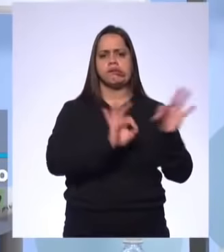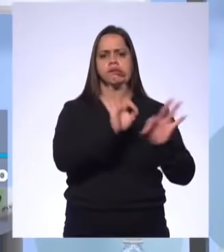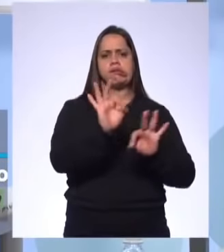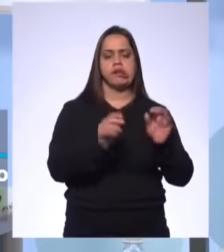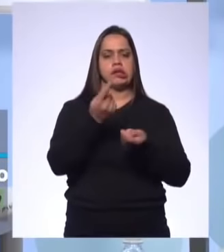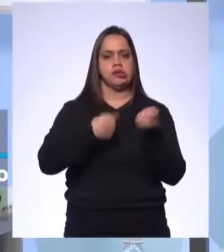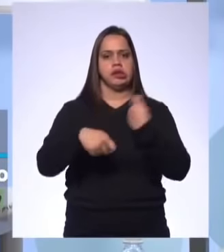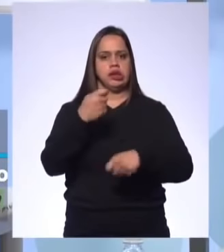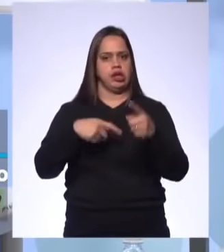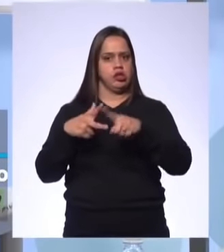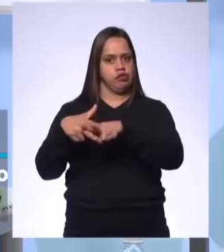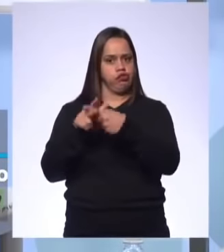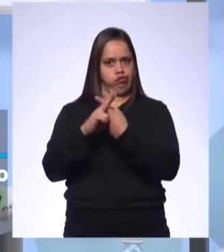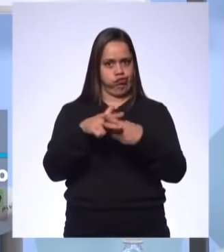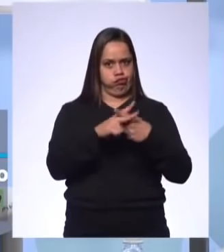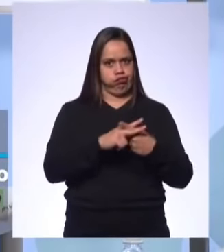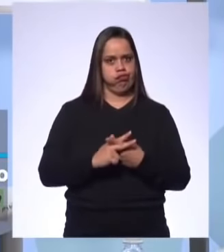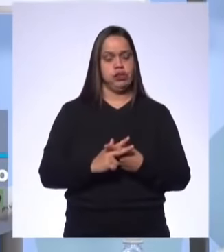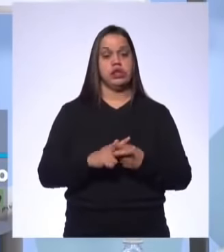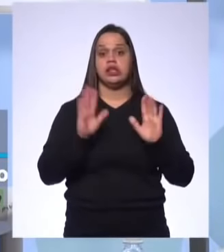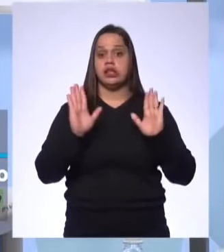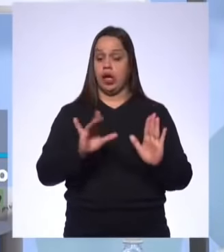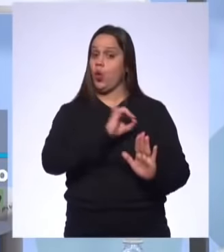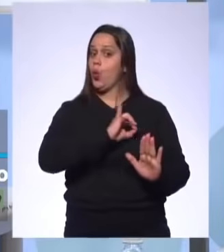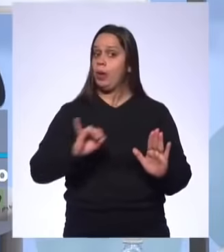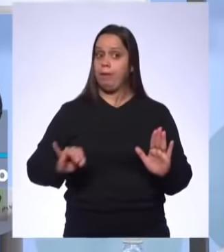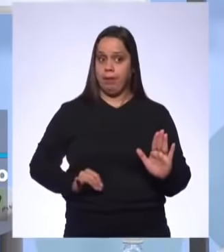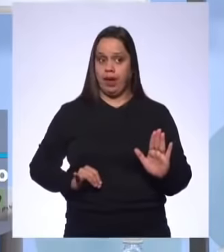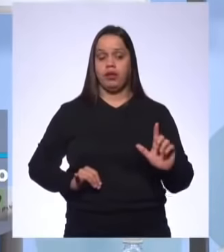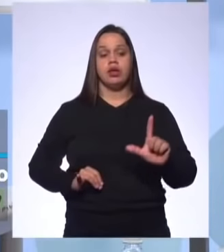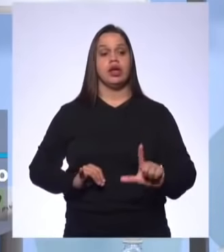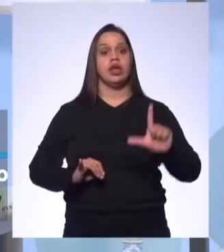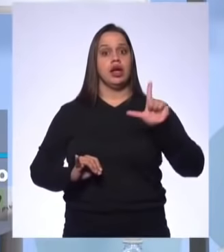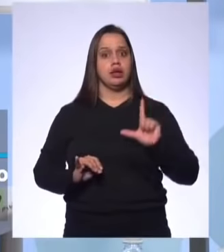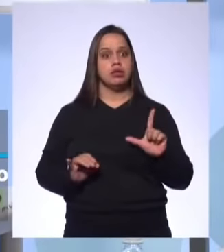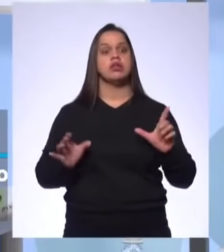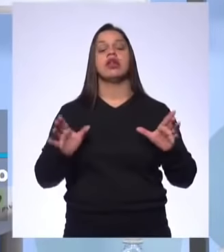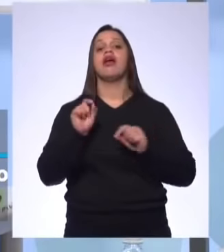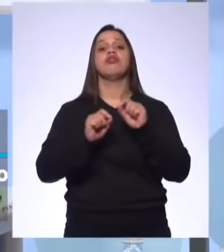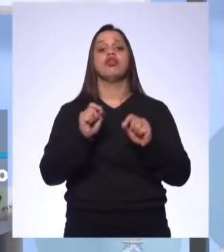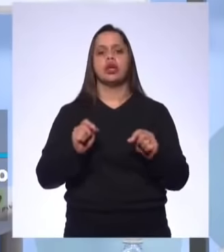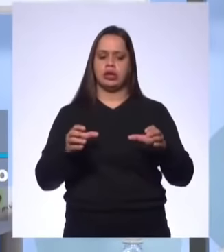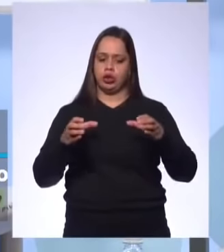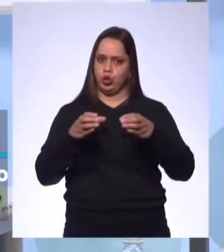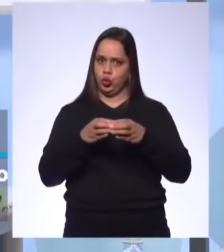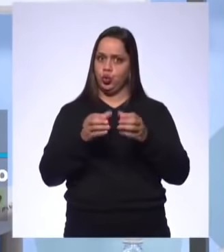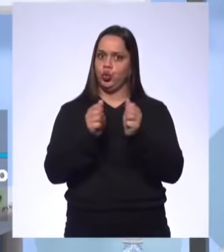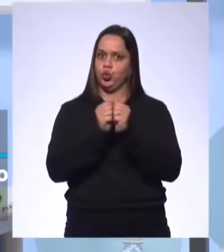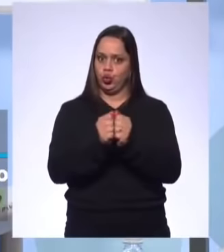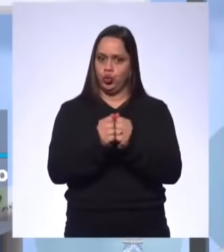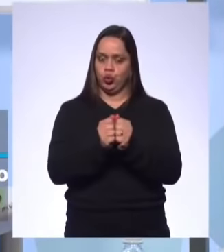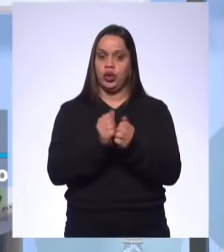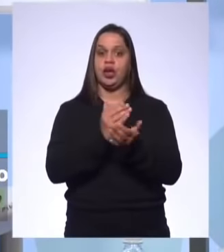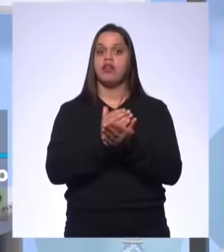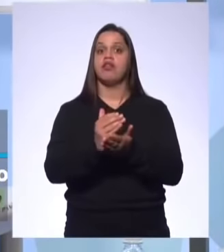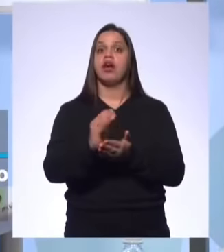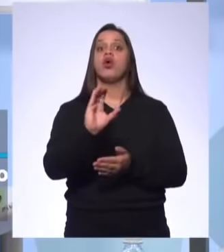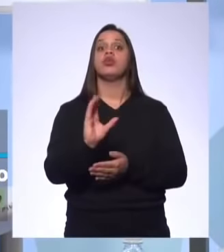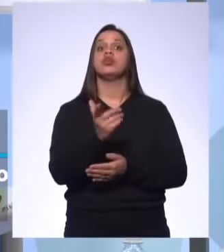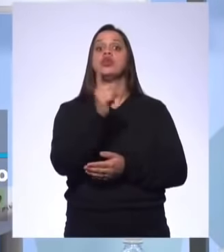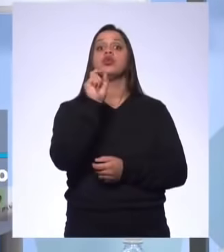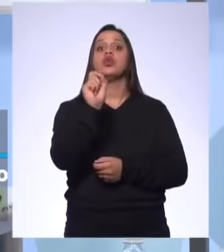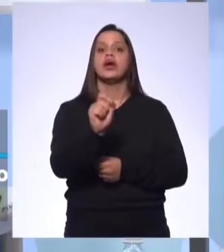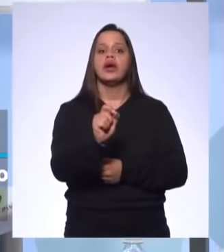nosso Império Romano, que estava desfragmentado, ele vai ser dividido em 2 impérios.